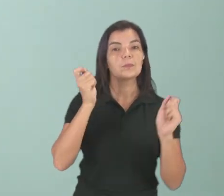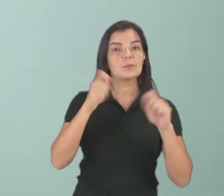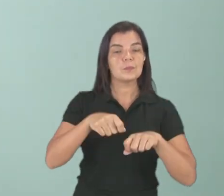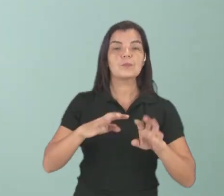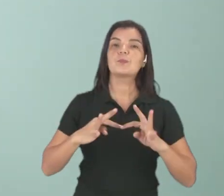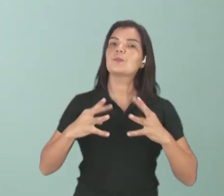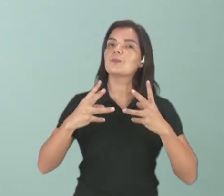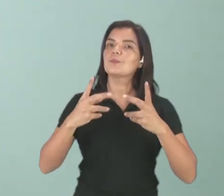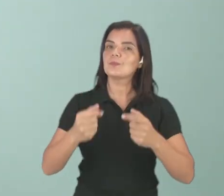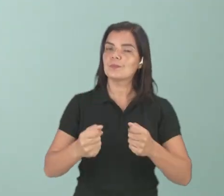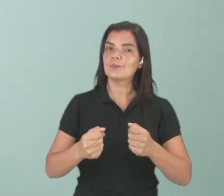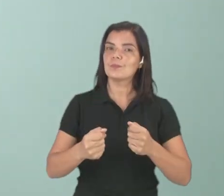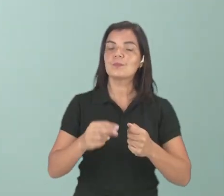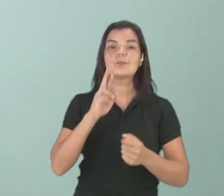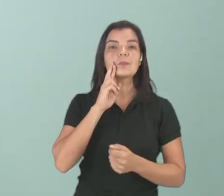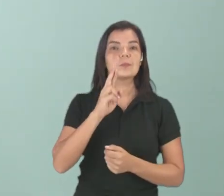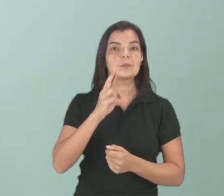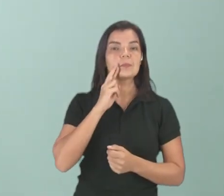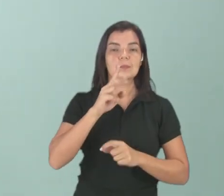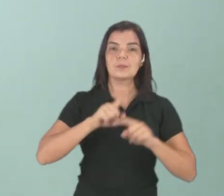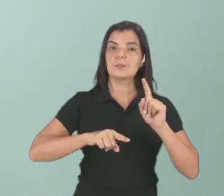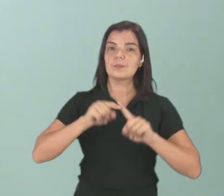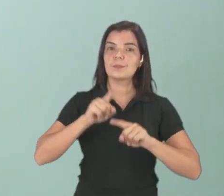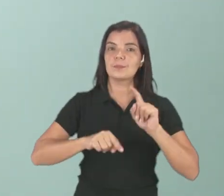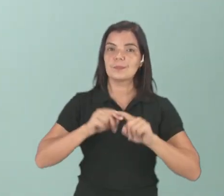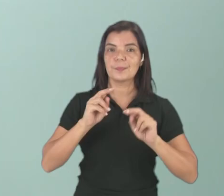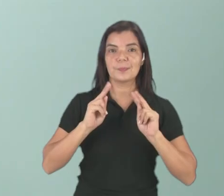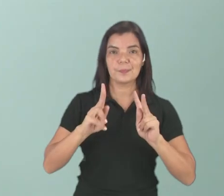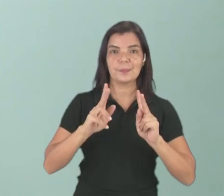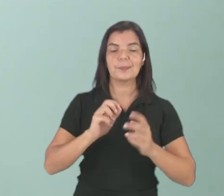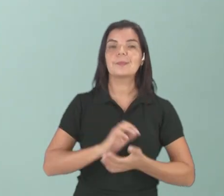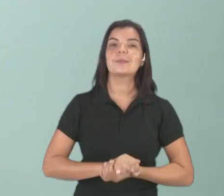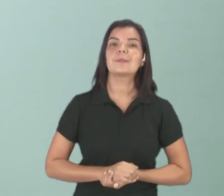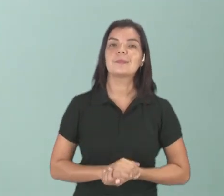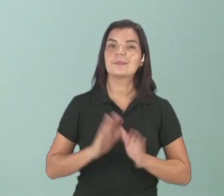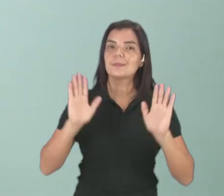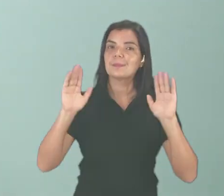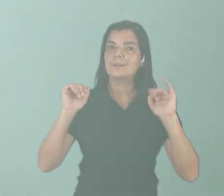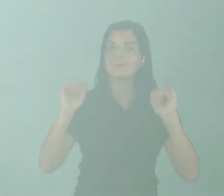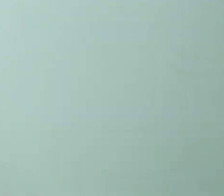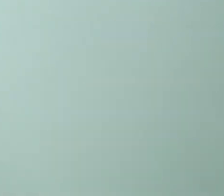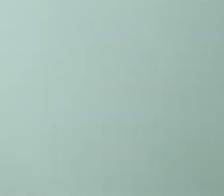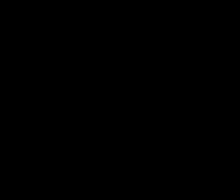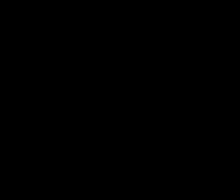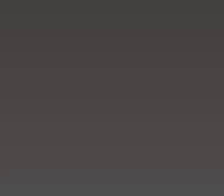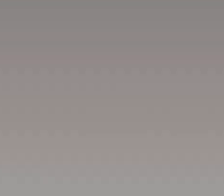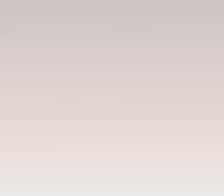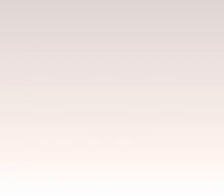acompanhar toda a correção deste material, ok? Hasta la próxima!